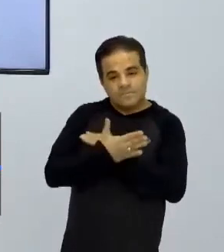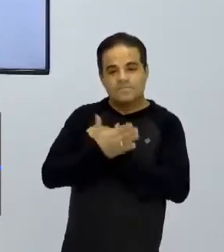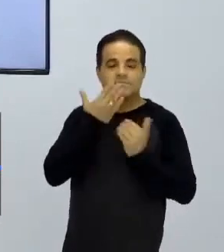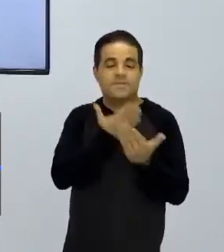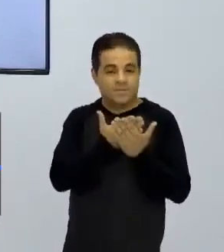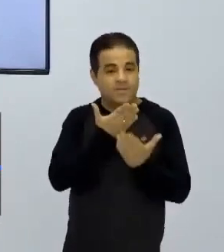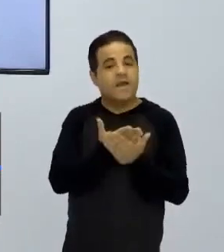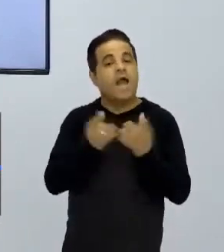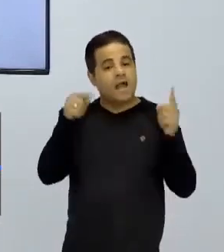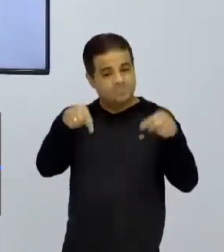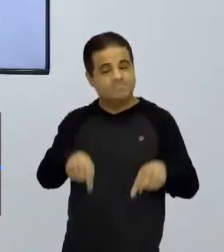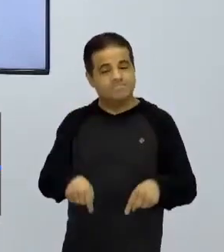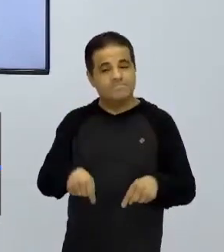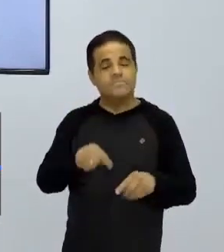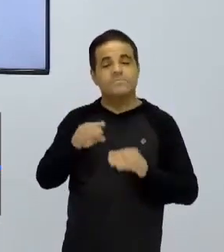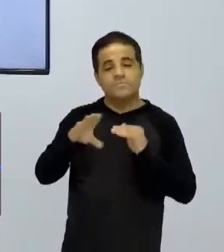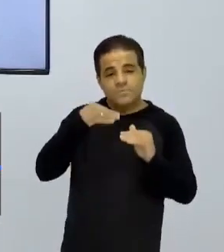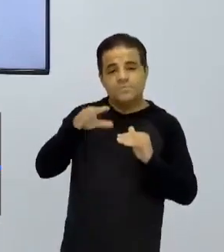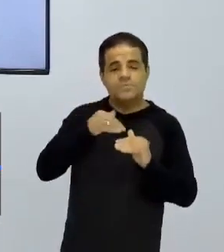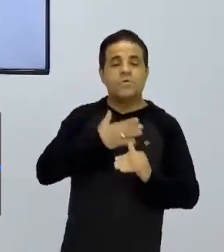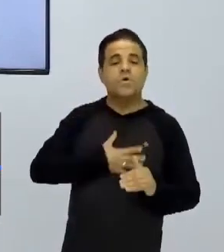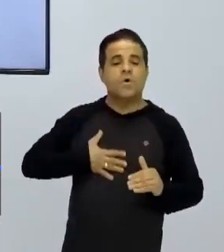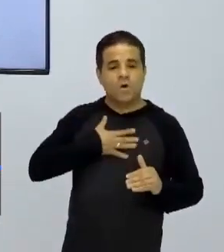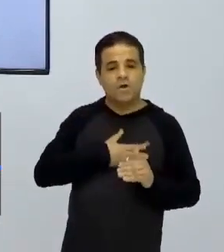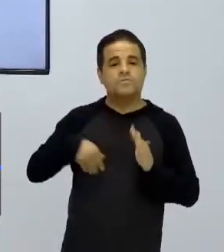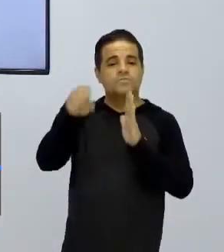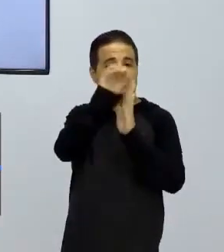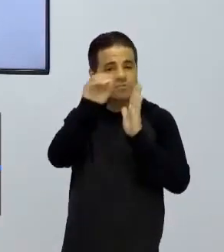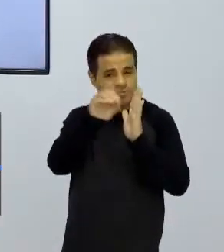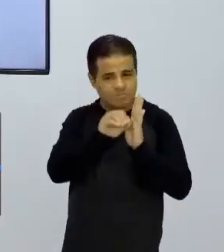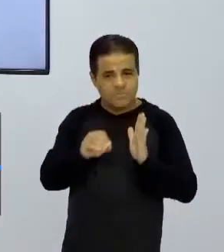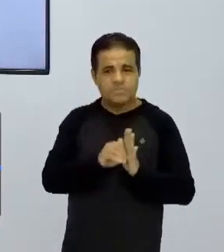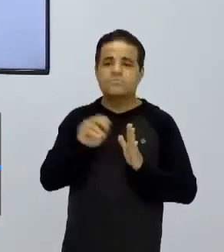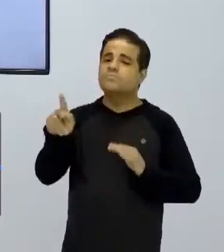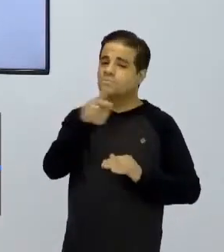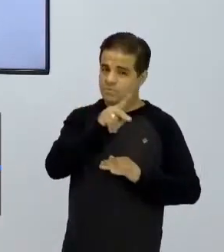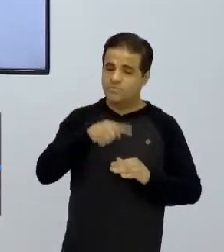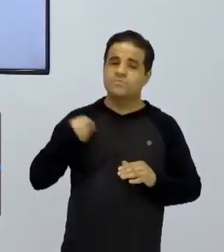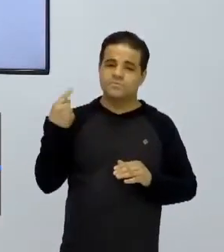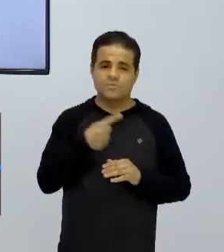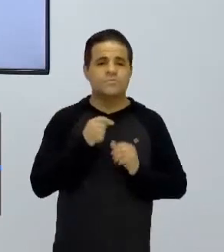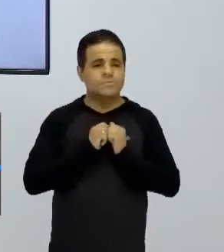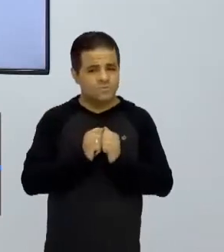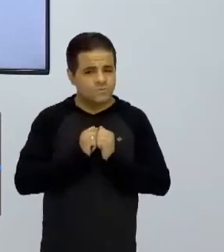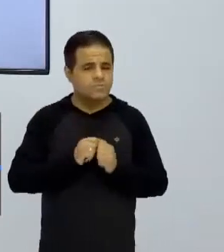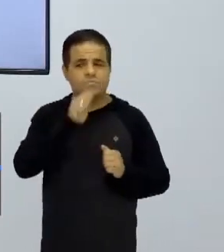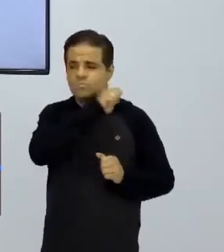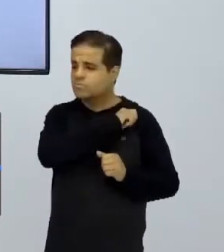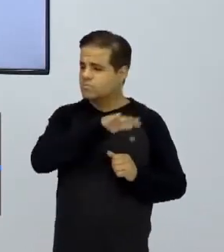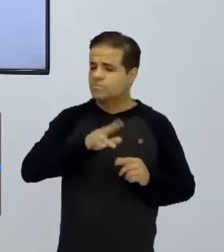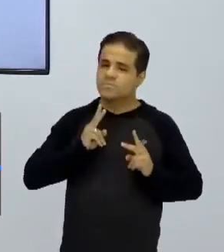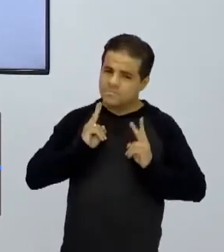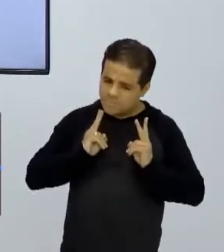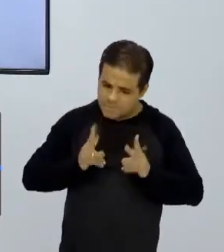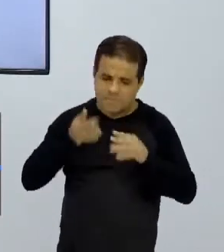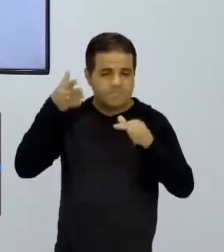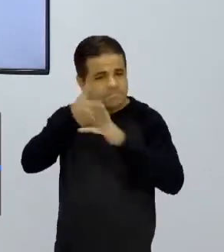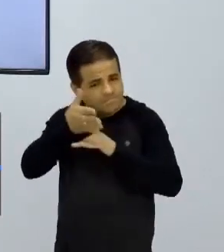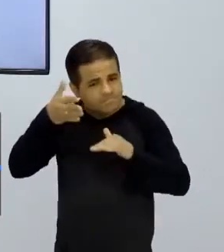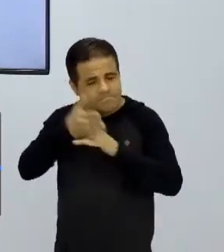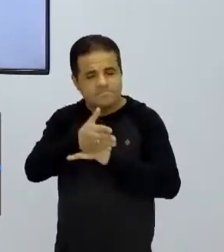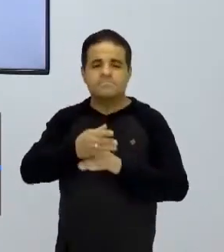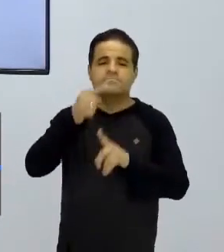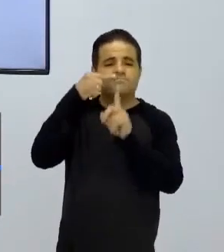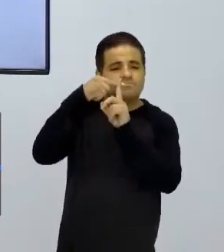aula. O que eu gosto aqui no Cid Mídia são os professores, né, junto com seus alunos aí, sempre participando aí de